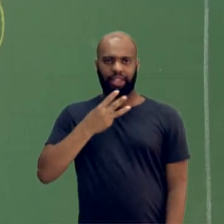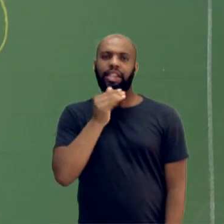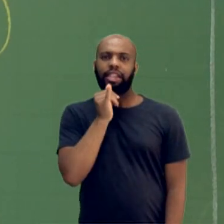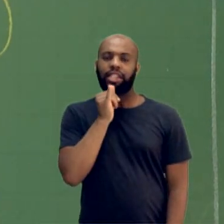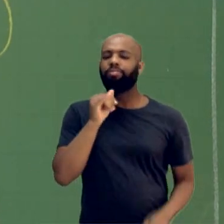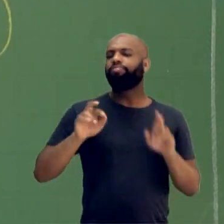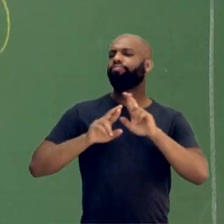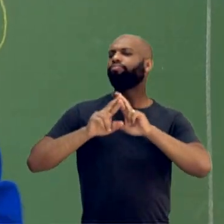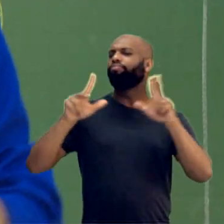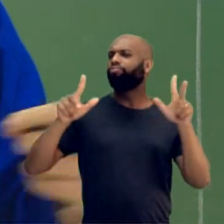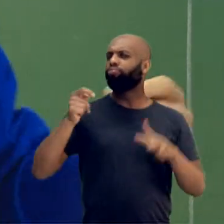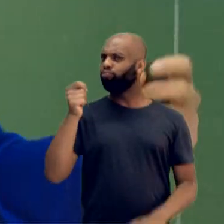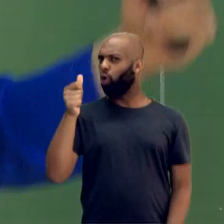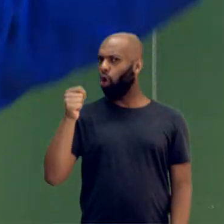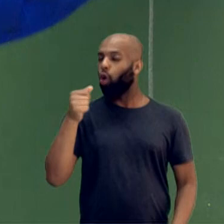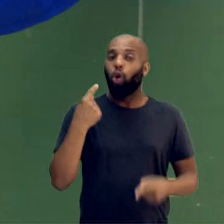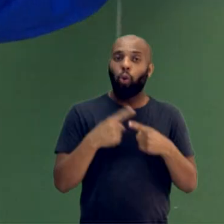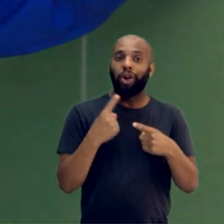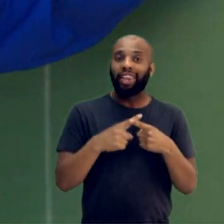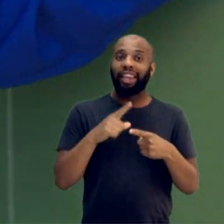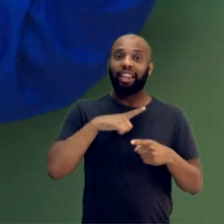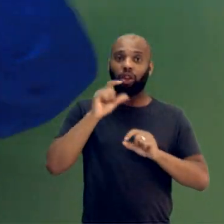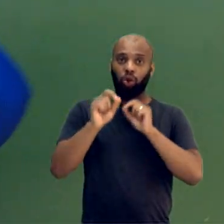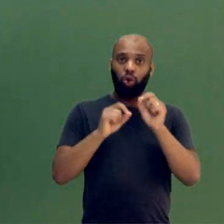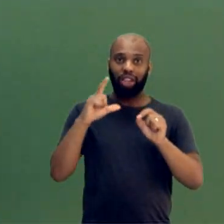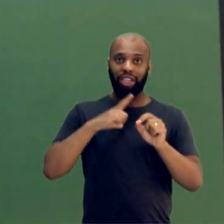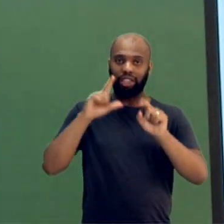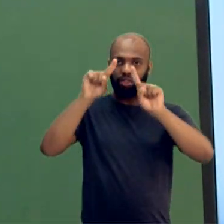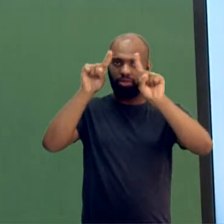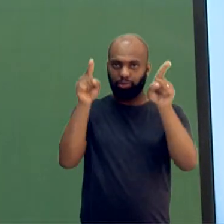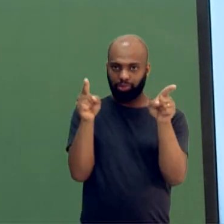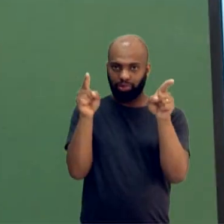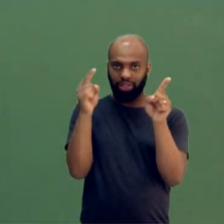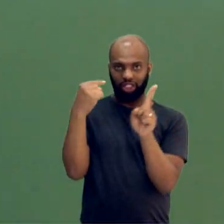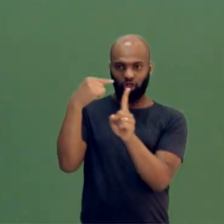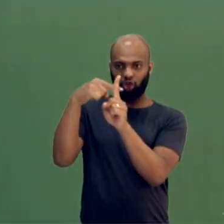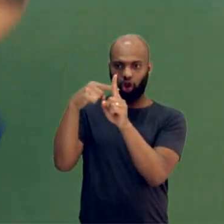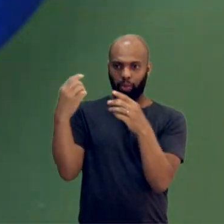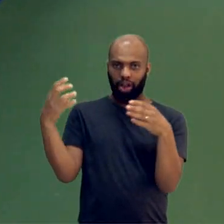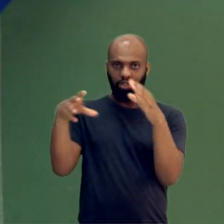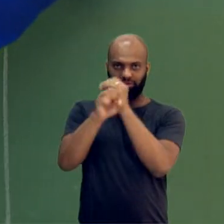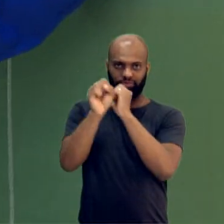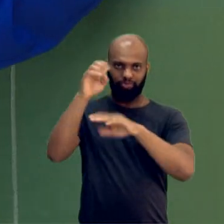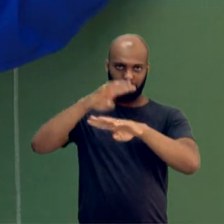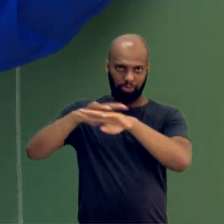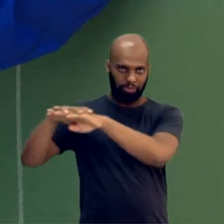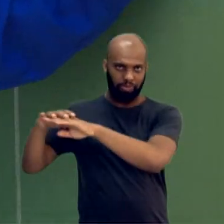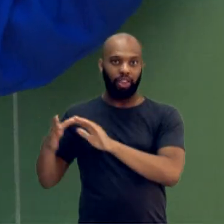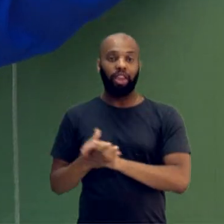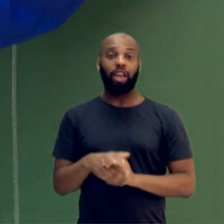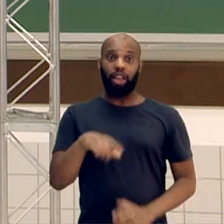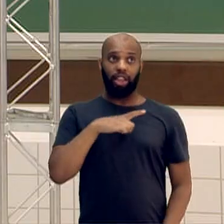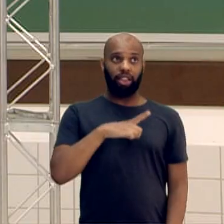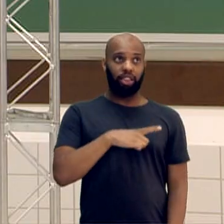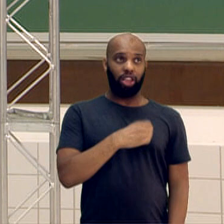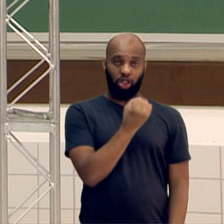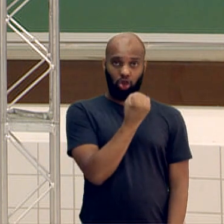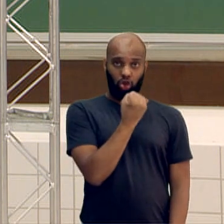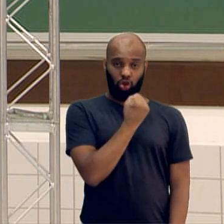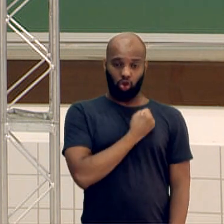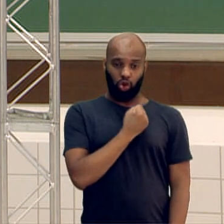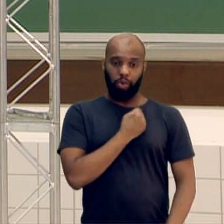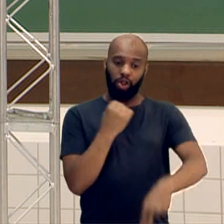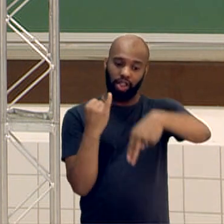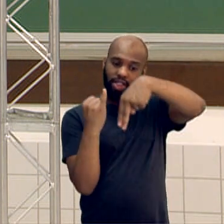pouco diferente. Por quê? Ali dentro nós temos uma soma algébrica. Eu estou somando um número natural com a raiz